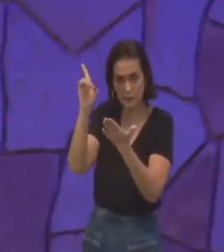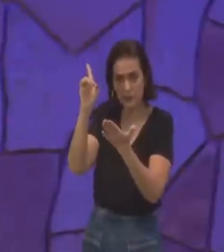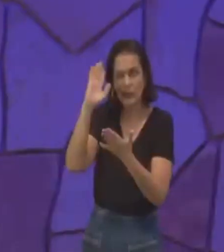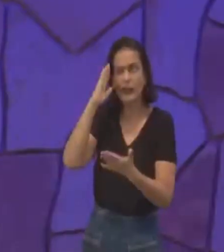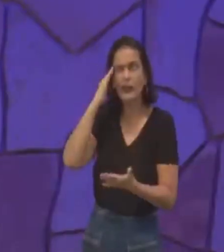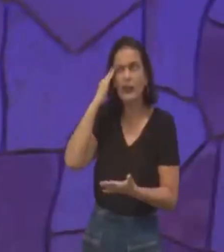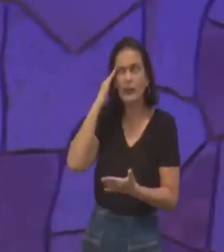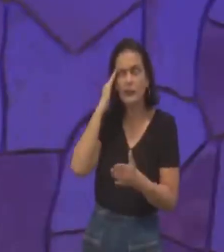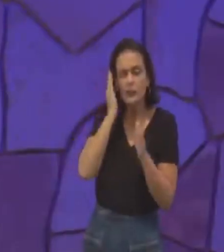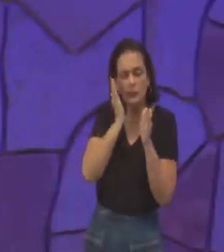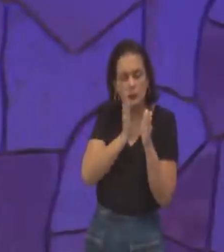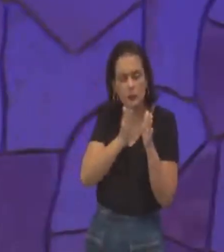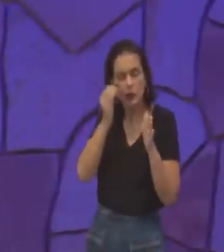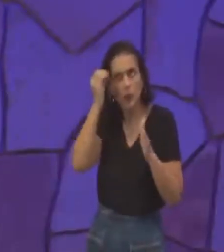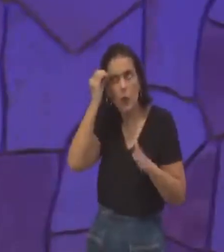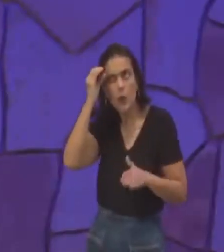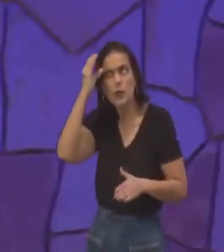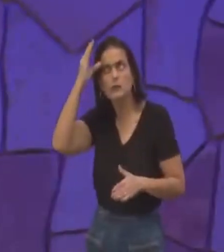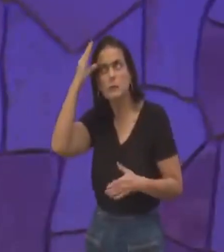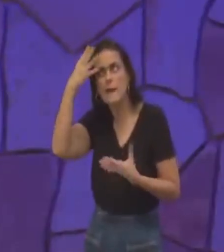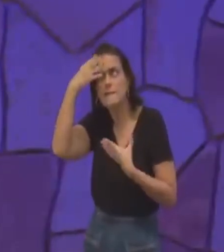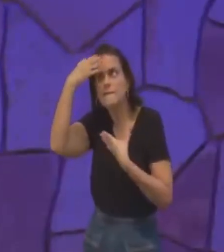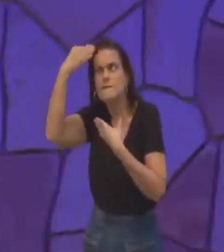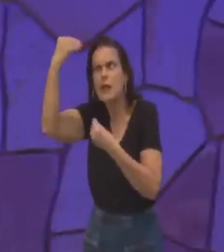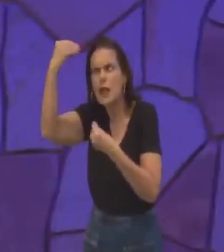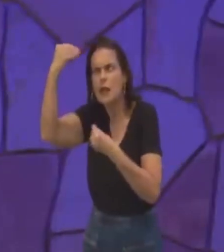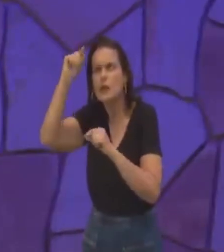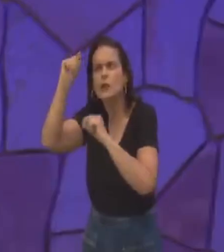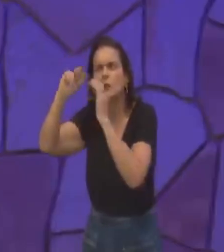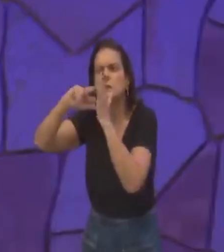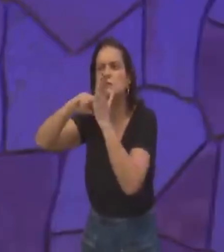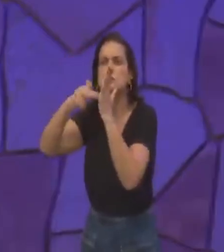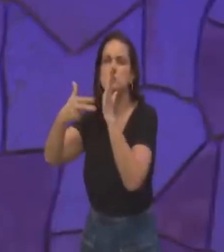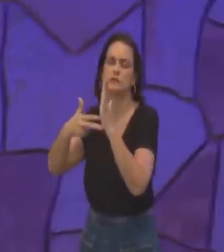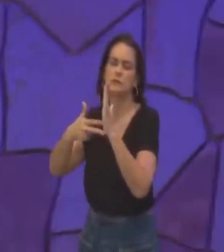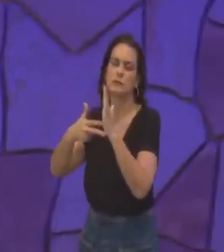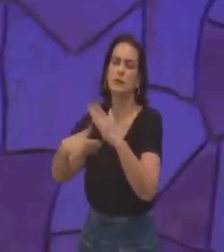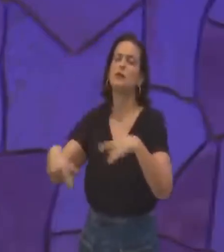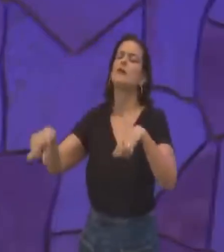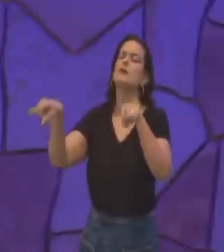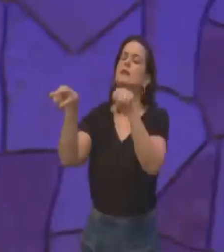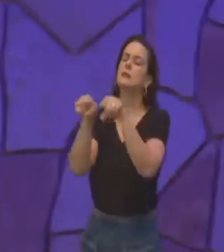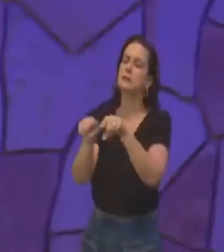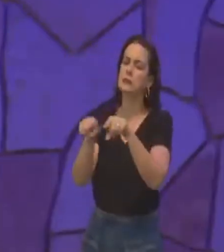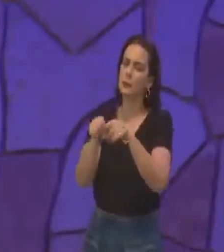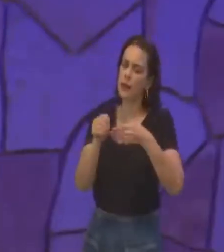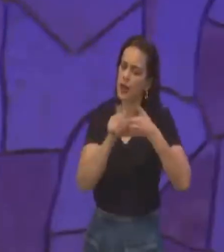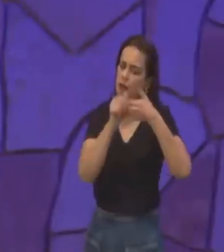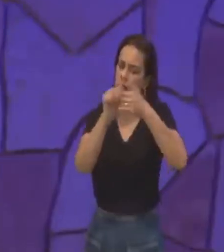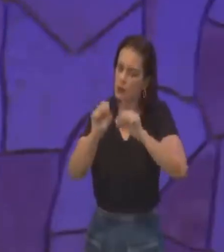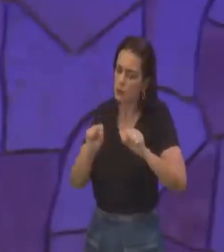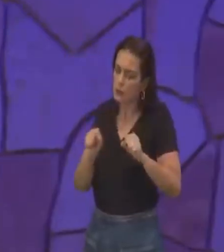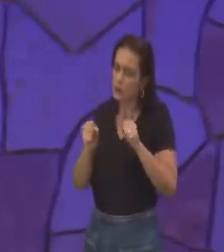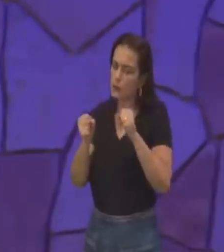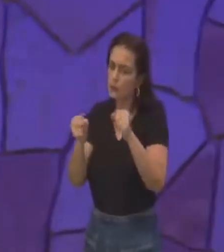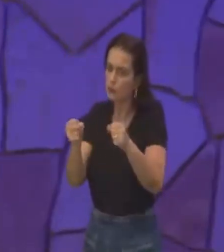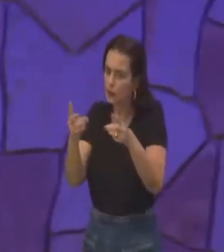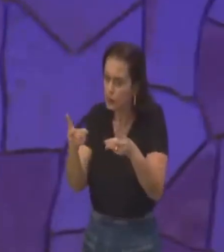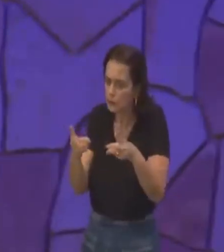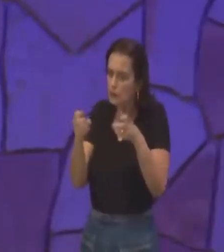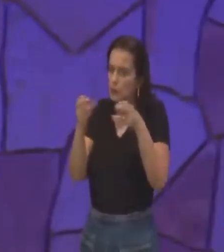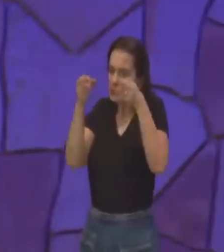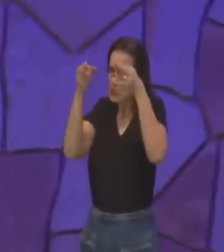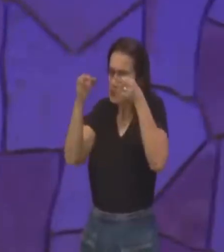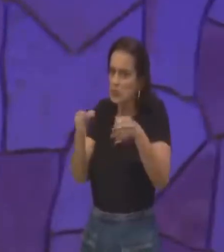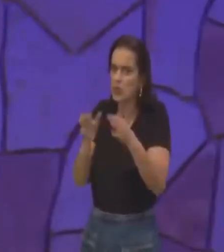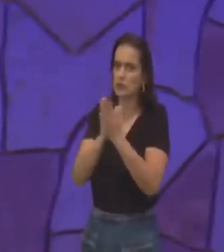compreender esse processo de conhecimento, de fé, e ela também nos leva a um esforço para interpretar a